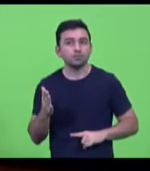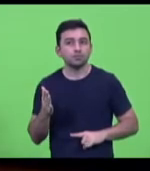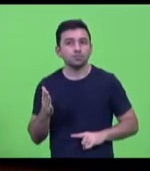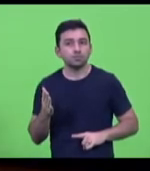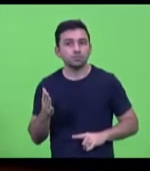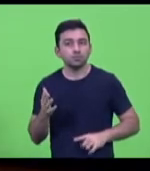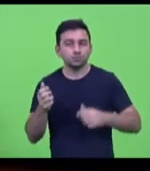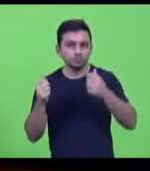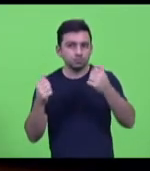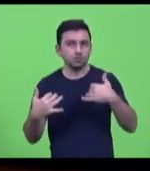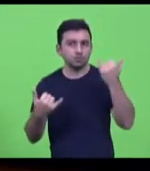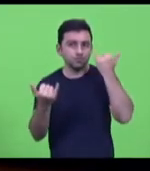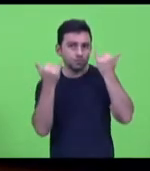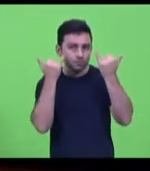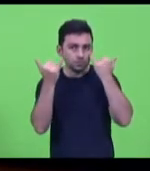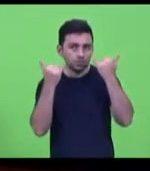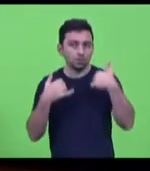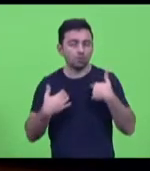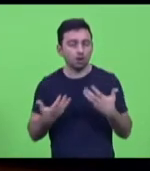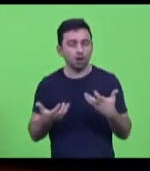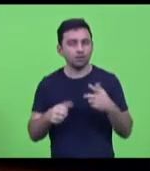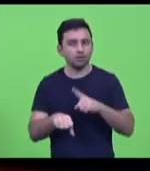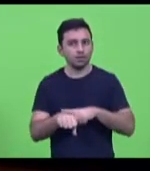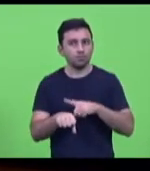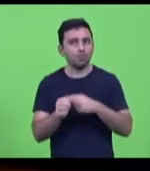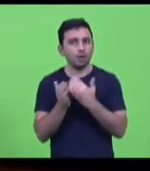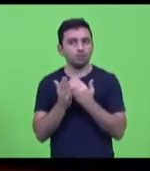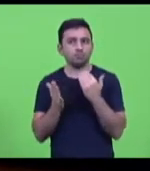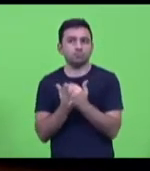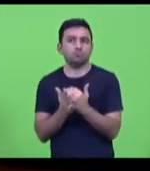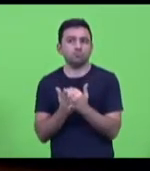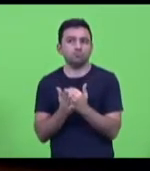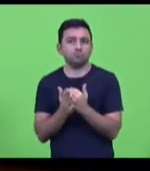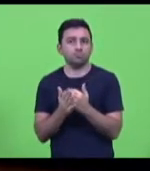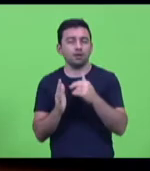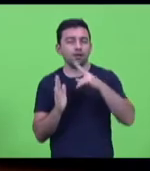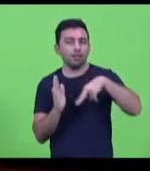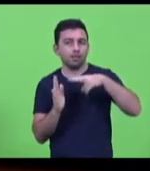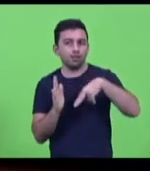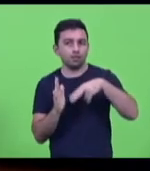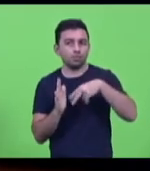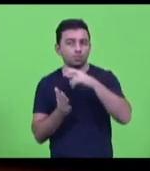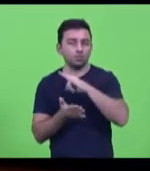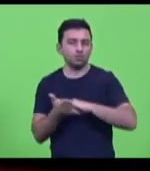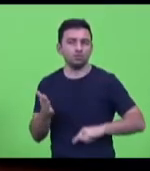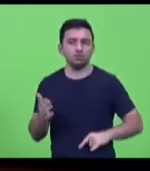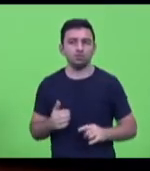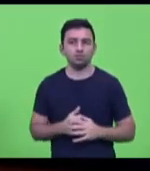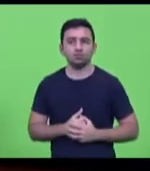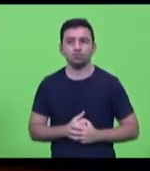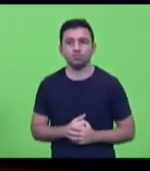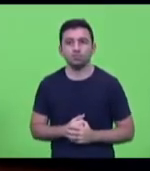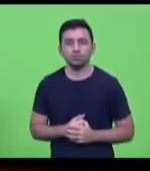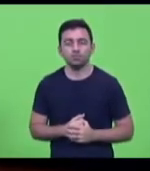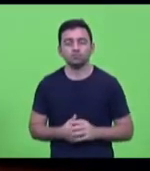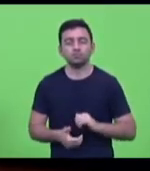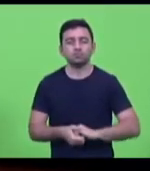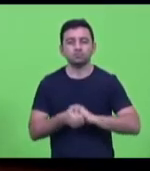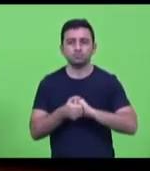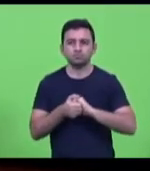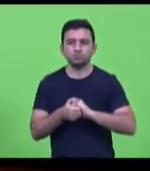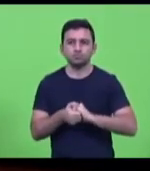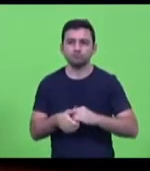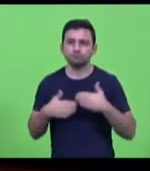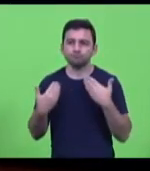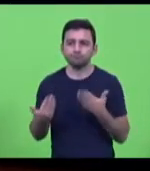essas informações, e eu quero o tempo necessário, presidente, para fazer a leitura do documento. Cumprimentando-a cordialmente,